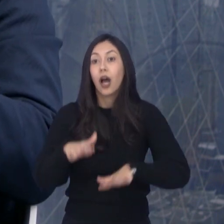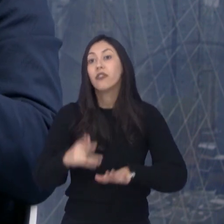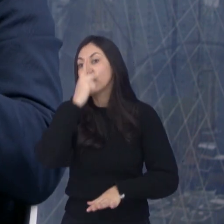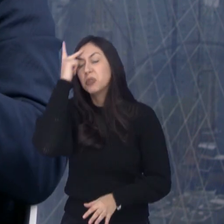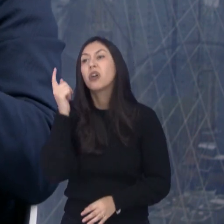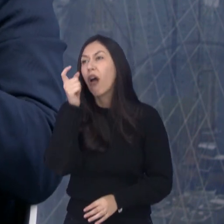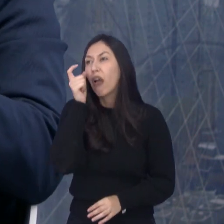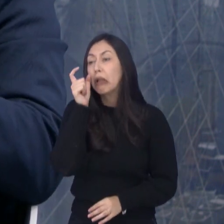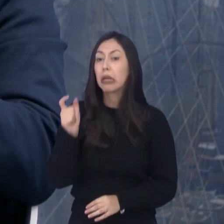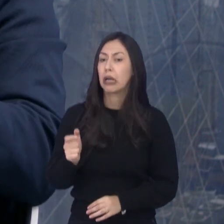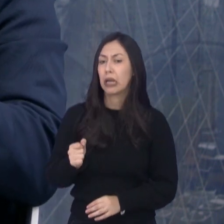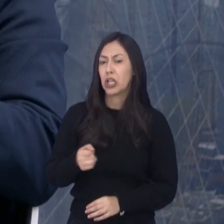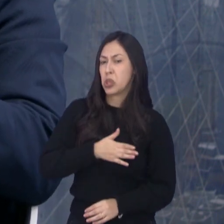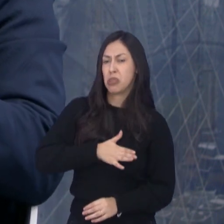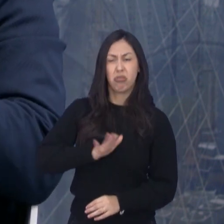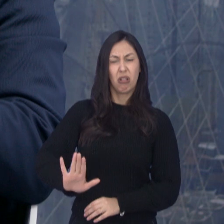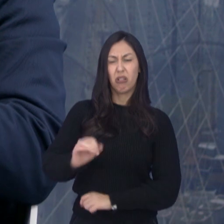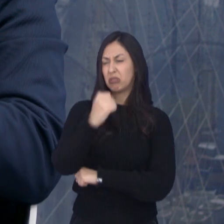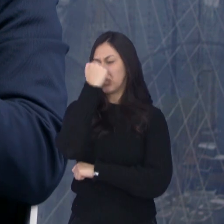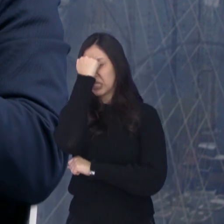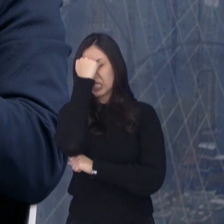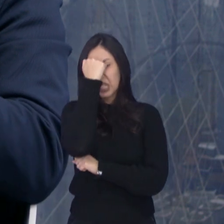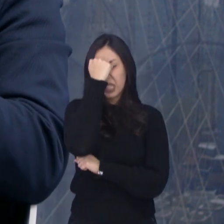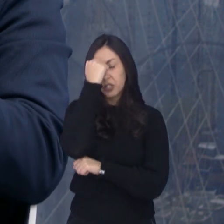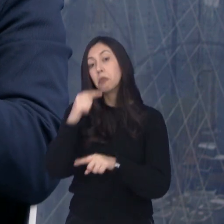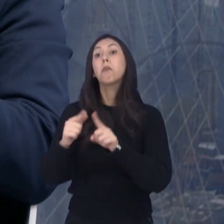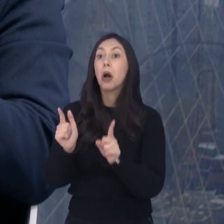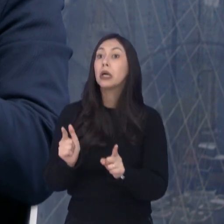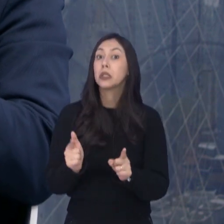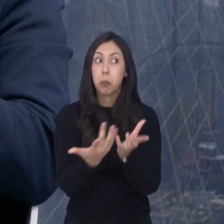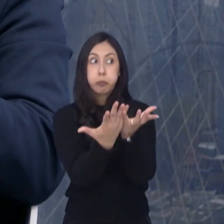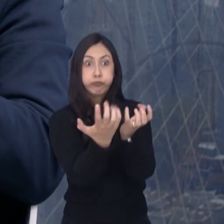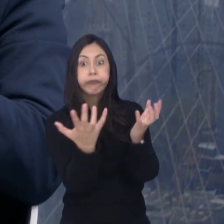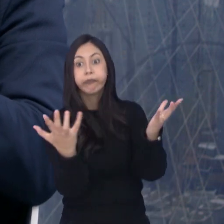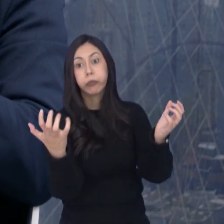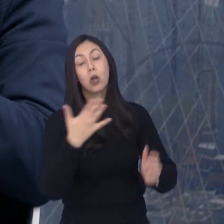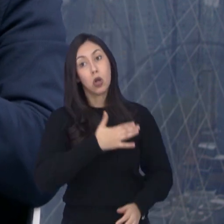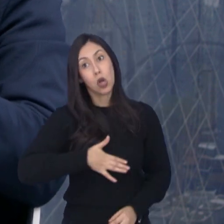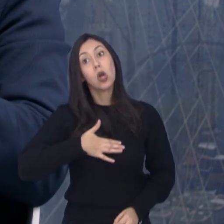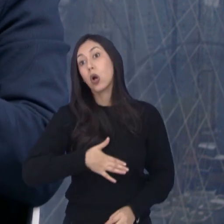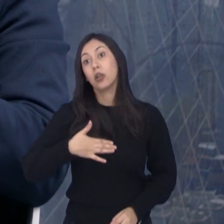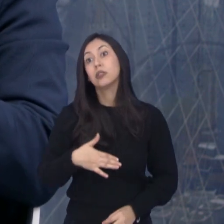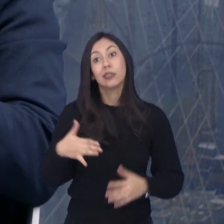não gosta do estilo sertanejo, mas tem muita gente que gosta e a produção toda é feita conforme o mercado-alvo, o público-alvo que